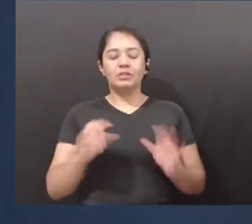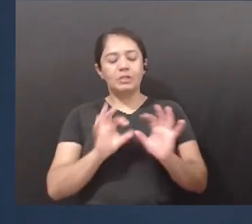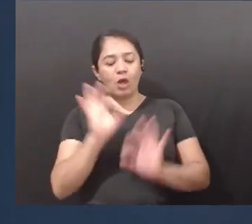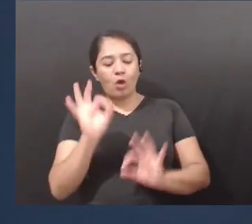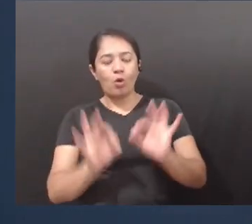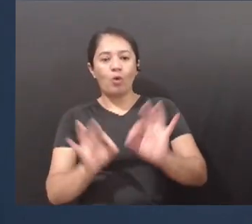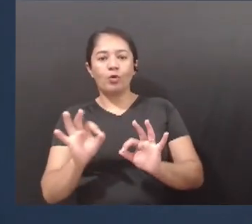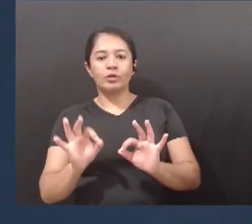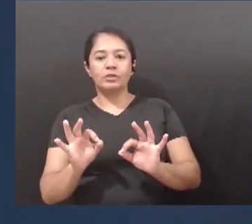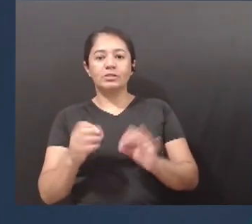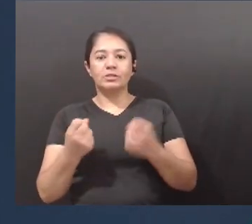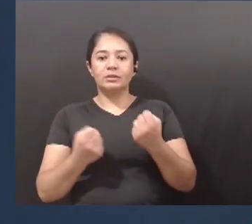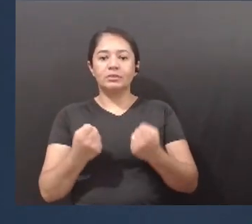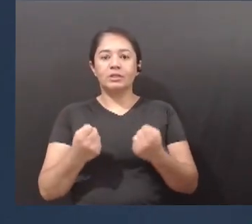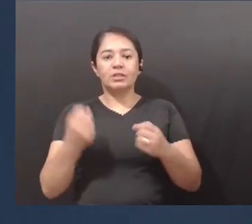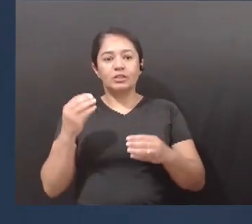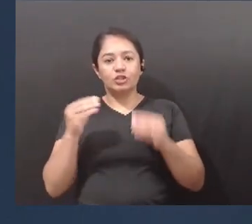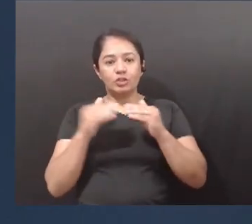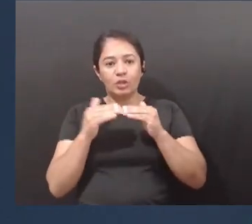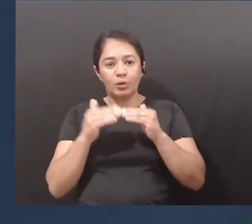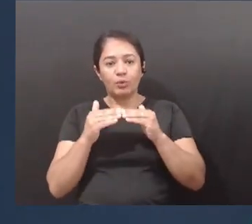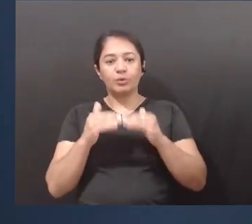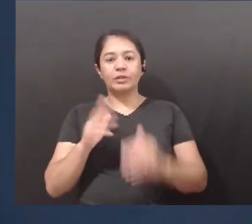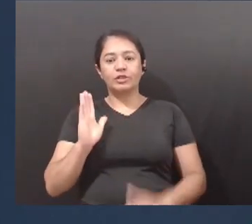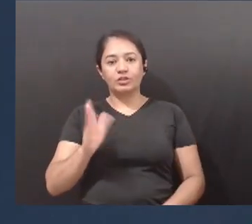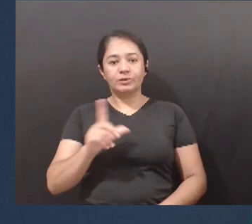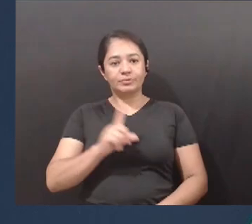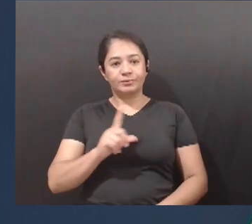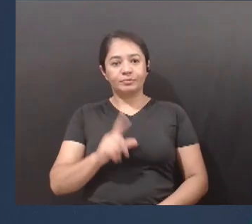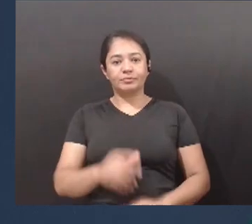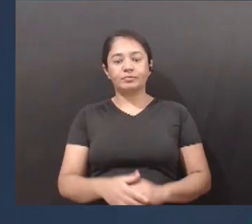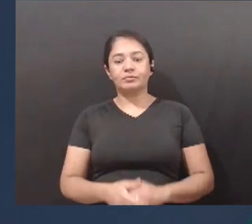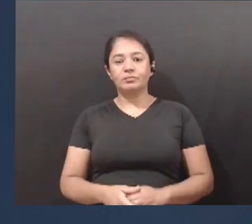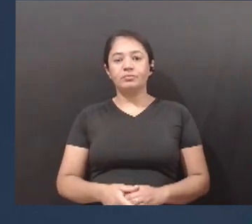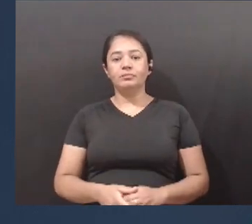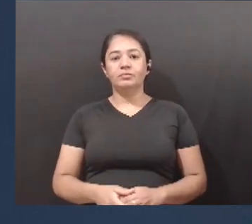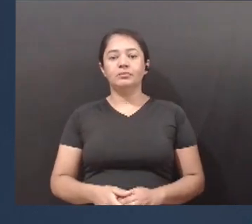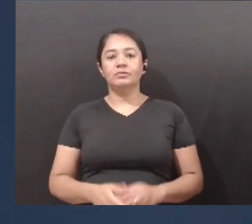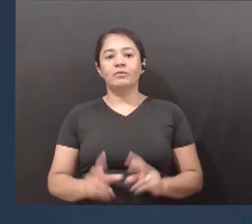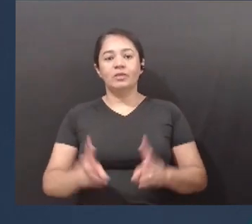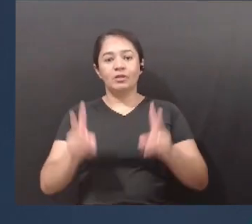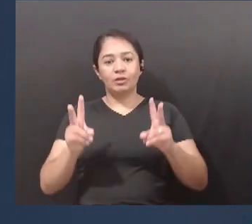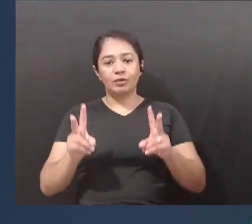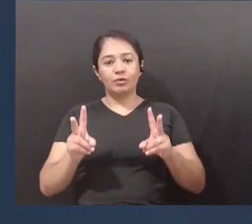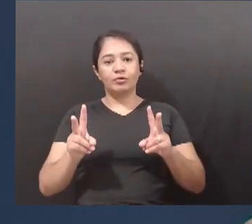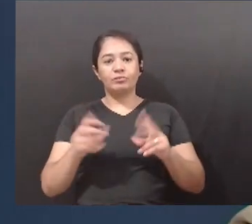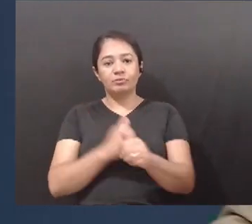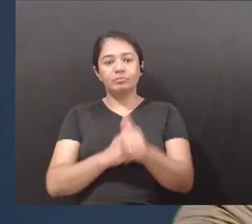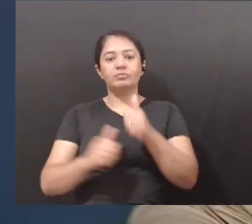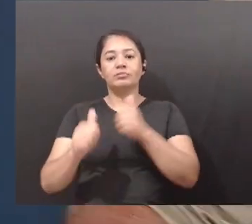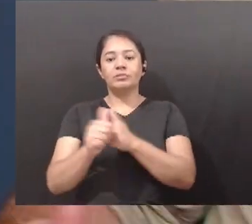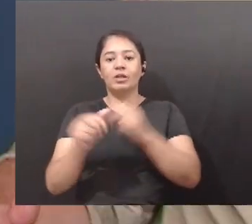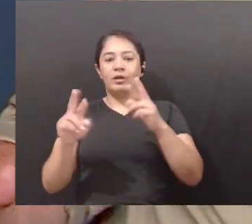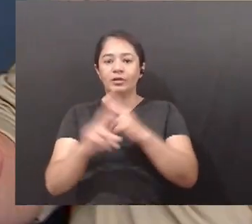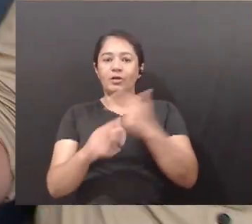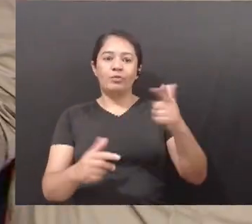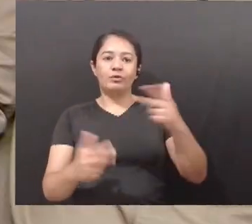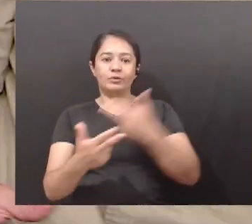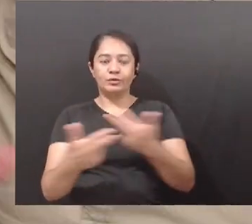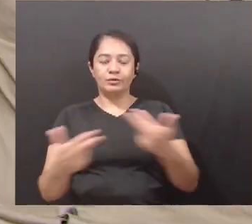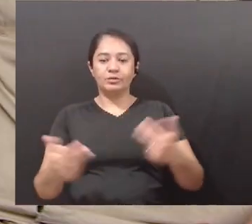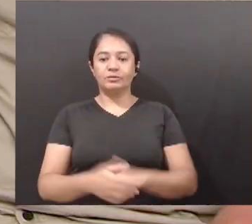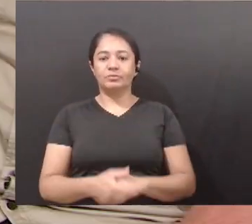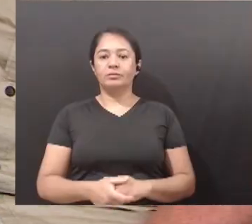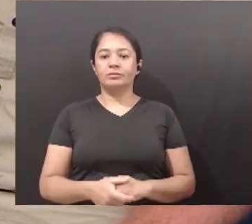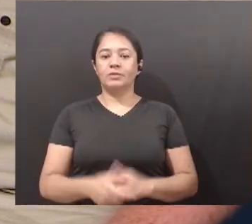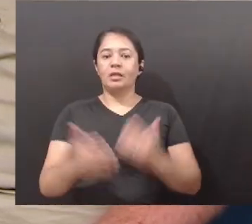se encaixar dentro do padrão que ela já tem e dar aquela folga para ela continuar tendo a autonomia em relação a outras coisas. Trata-se de uma decisão que